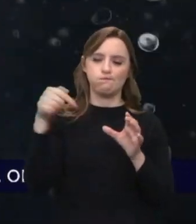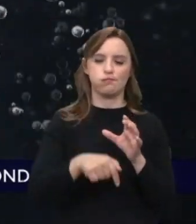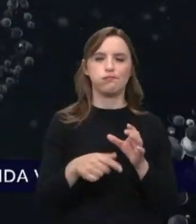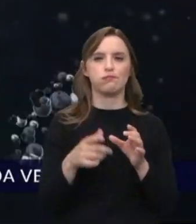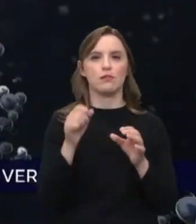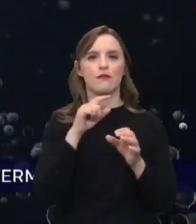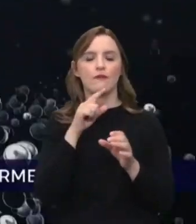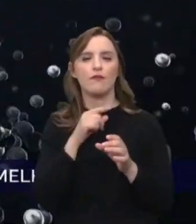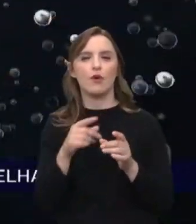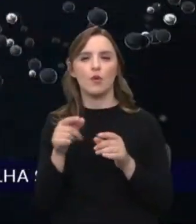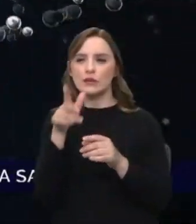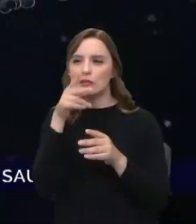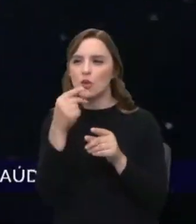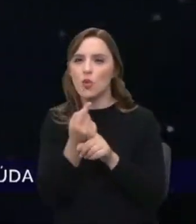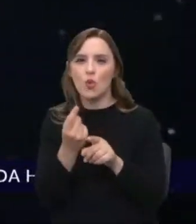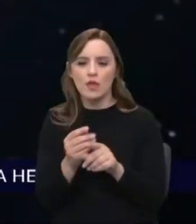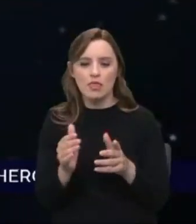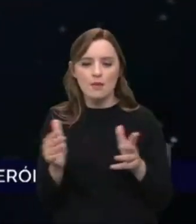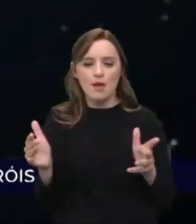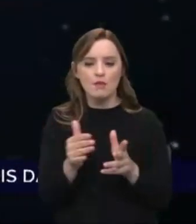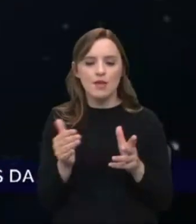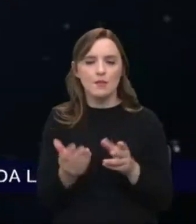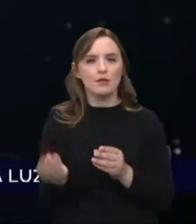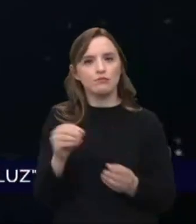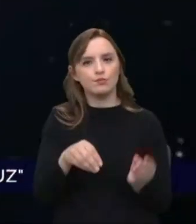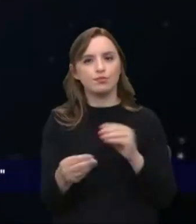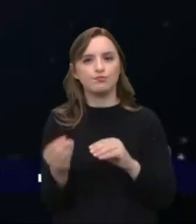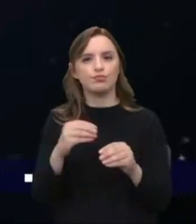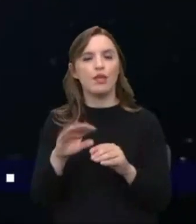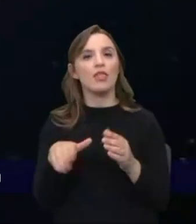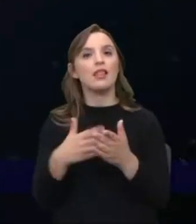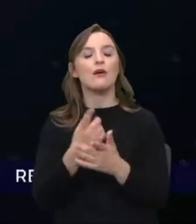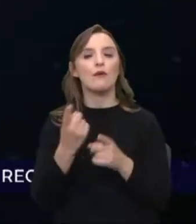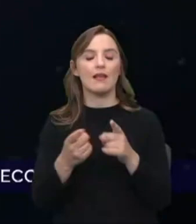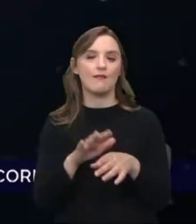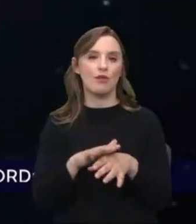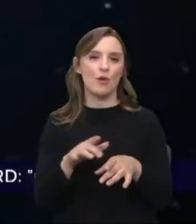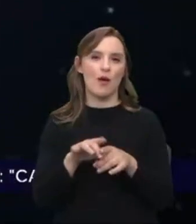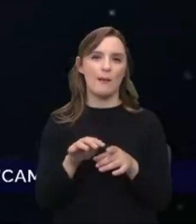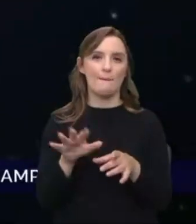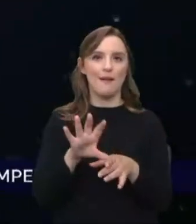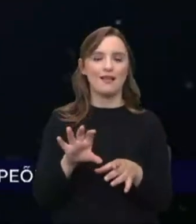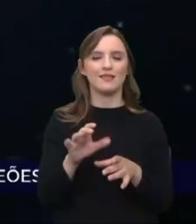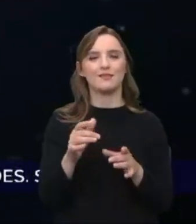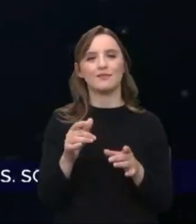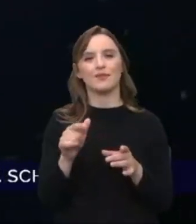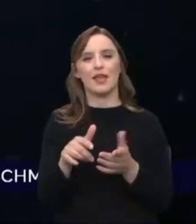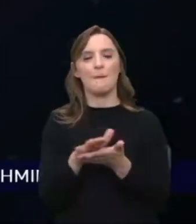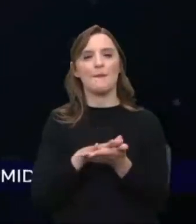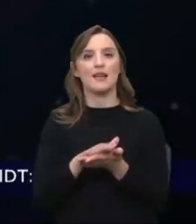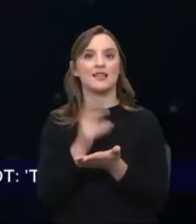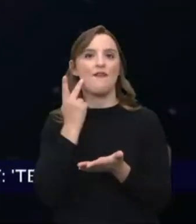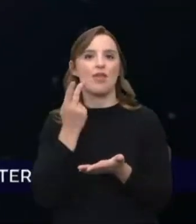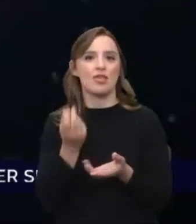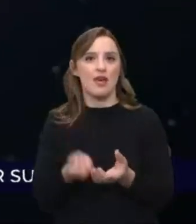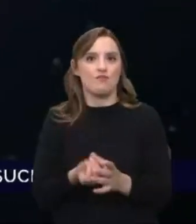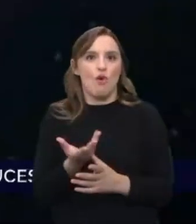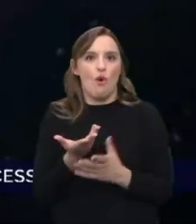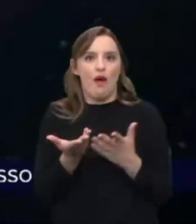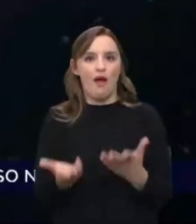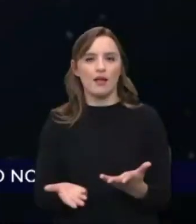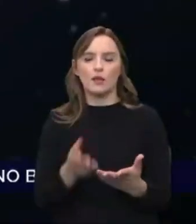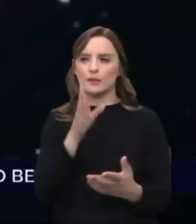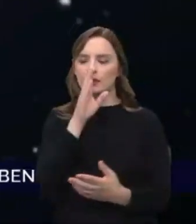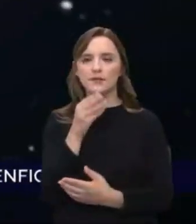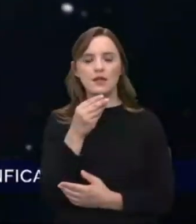bateu certo. O resultado foi sempre o aparecimento destes tijolos da vida. E se deu na Terra, então, perguntam